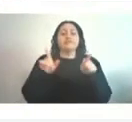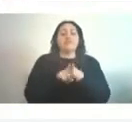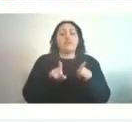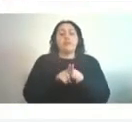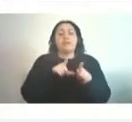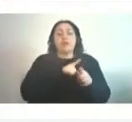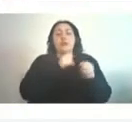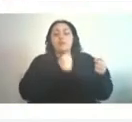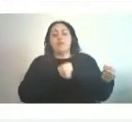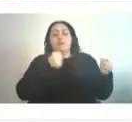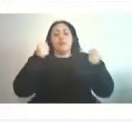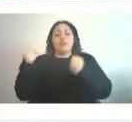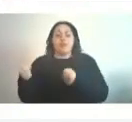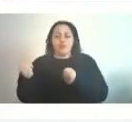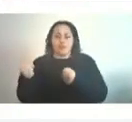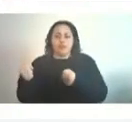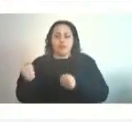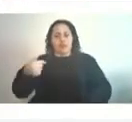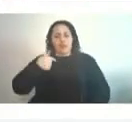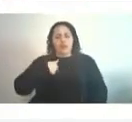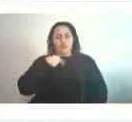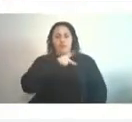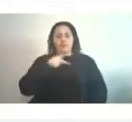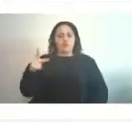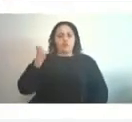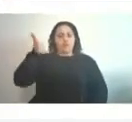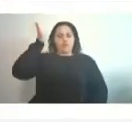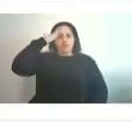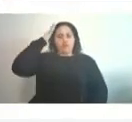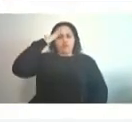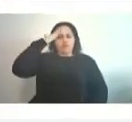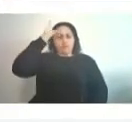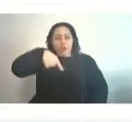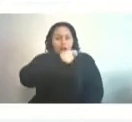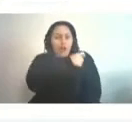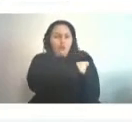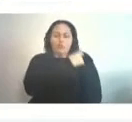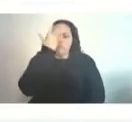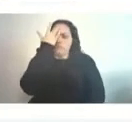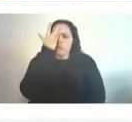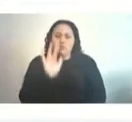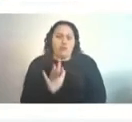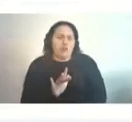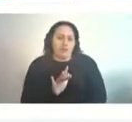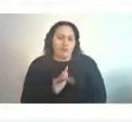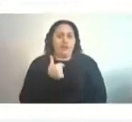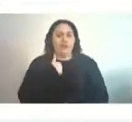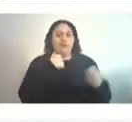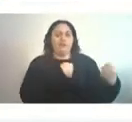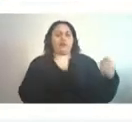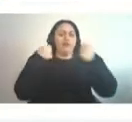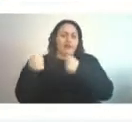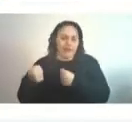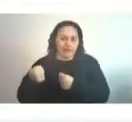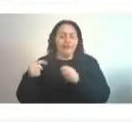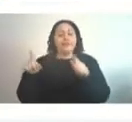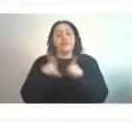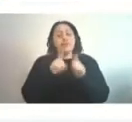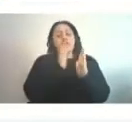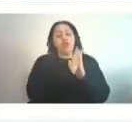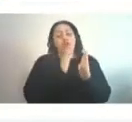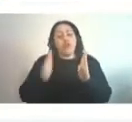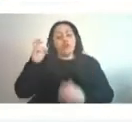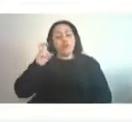professor que sabe e do aluno que não sabe, né? Enfim, ordem que sobrepõe a cultura dominante e os